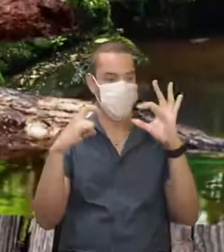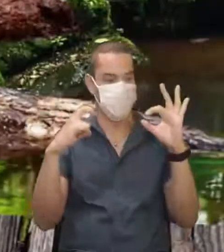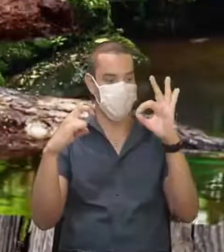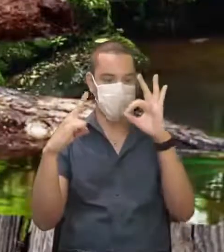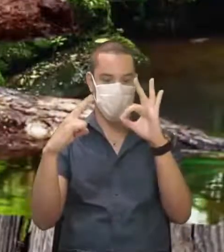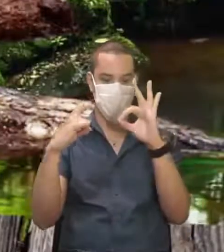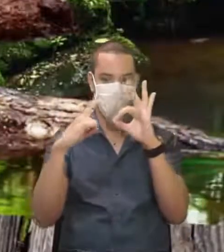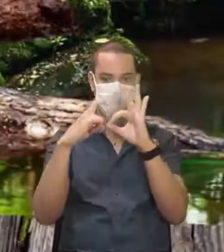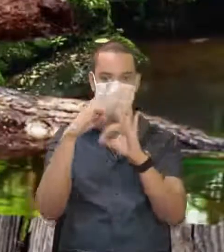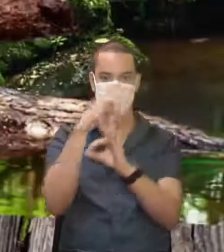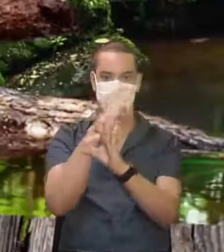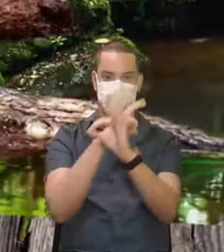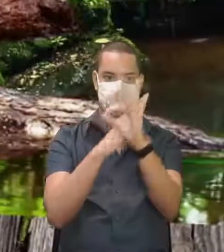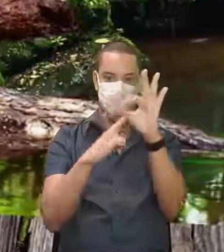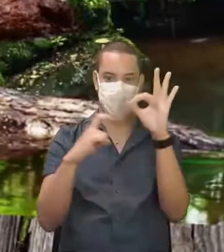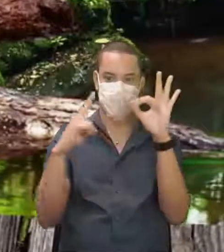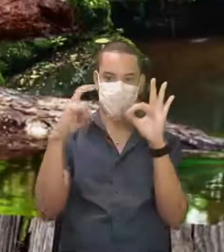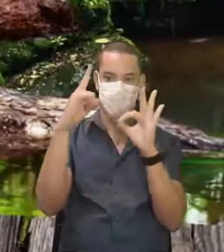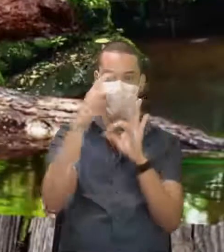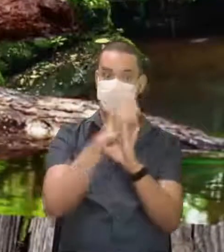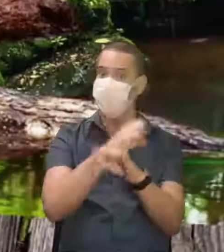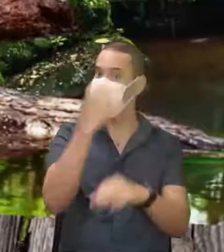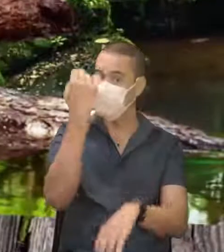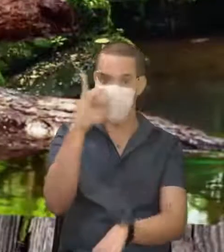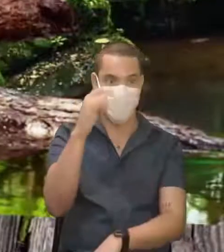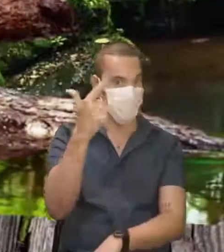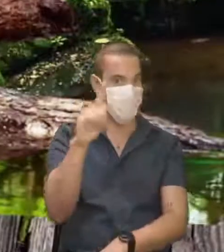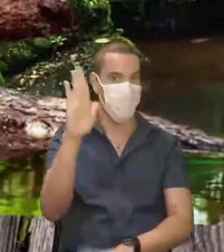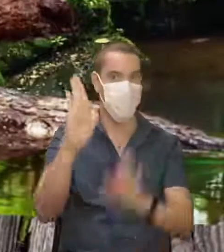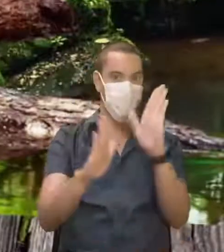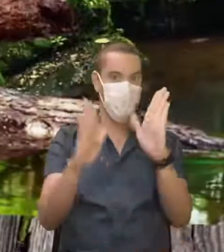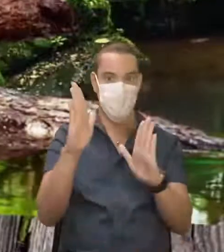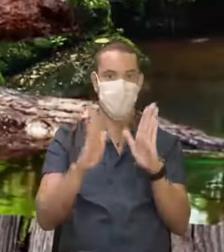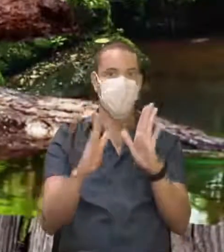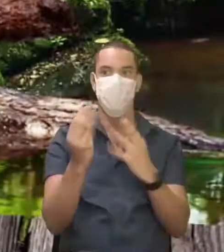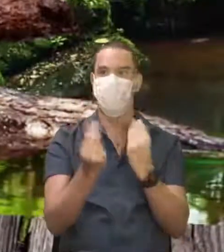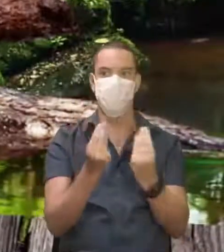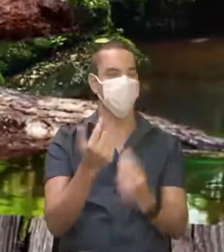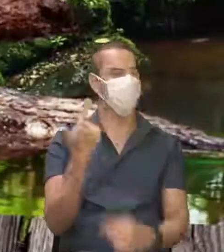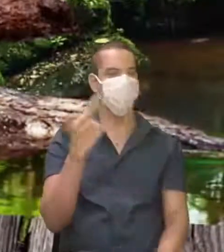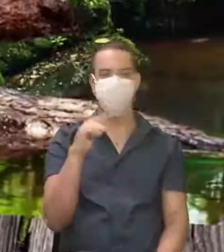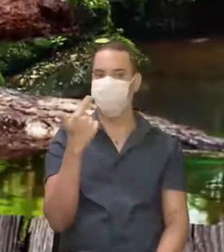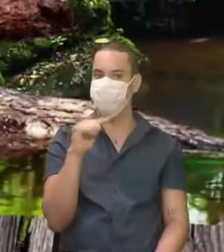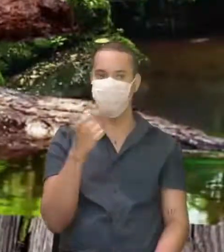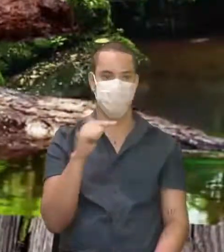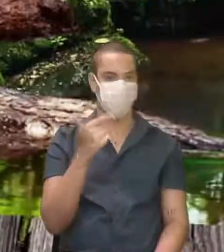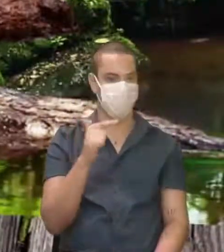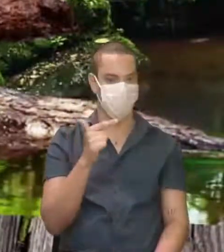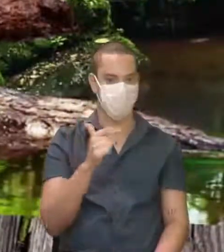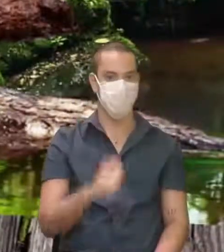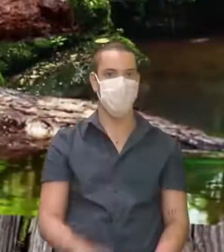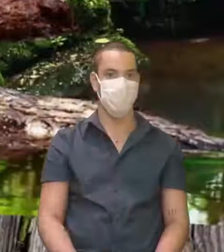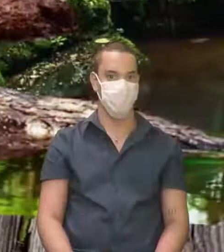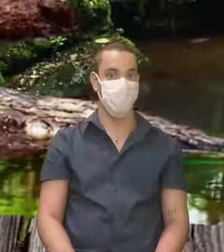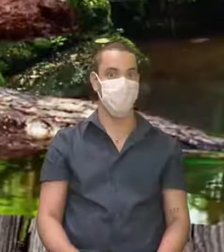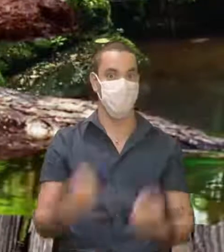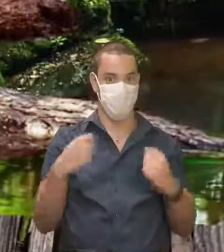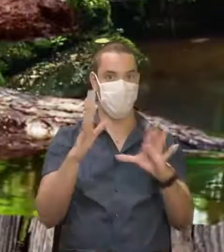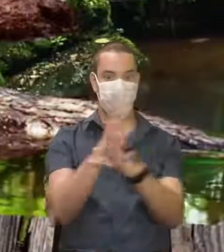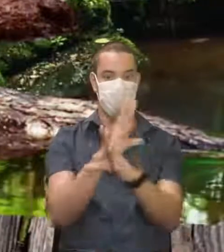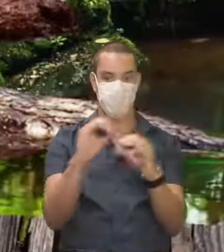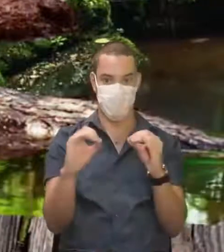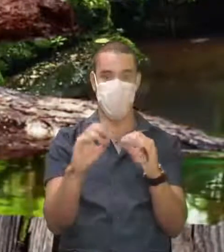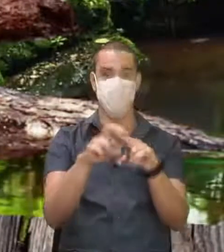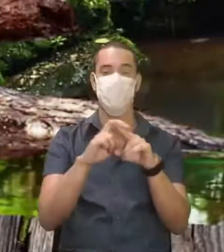mamãe, né? Se não fosse o processo de meiose, esses gametas não existiriam. Certo?